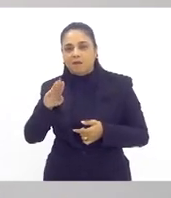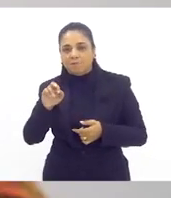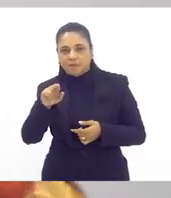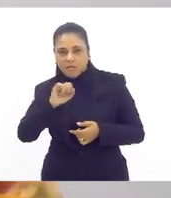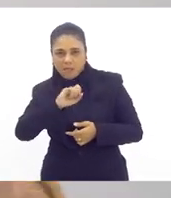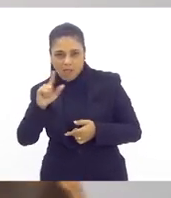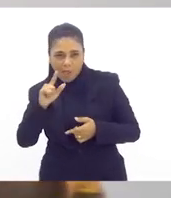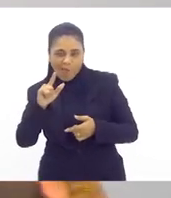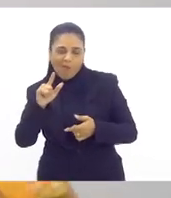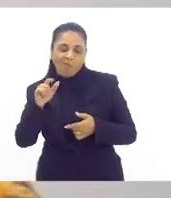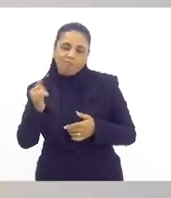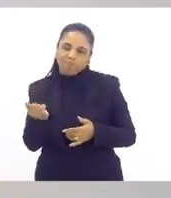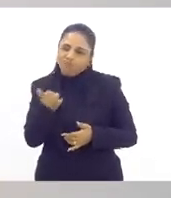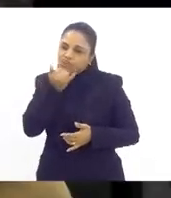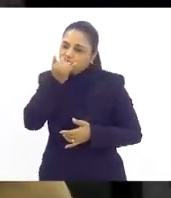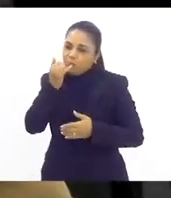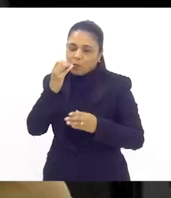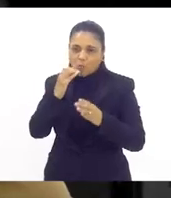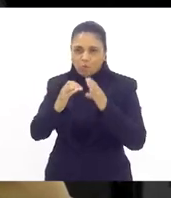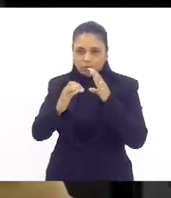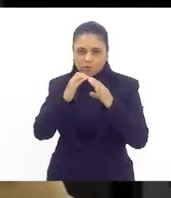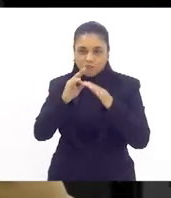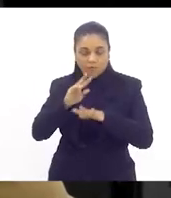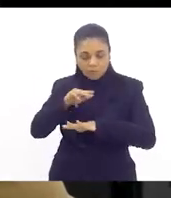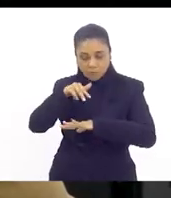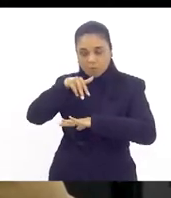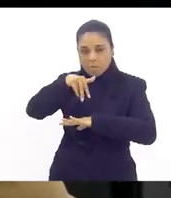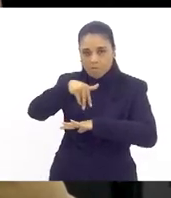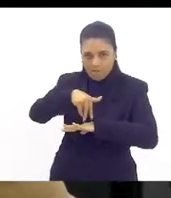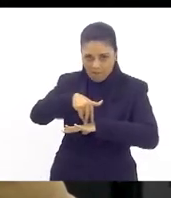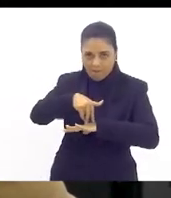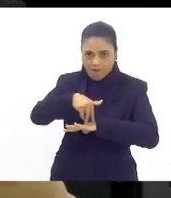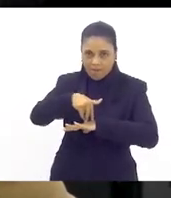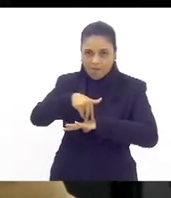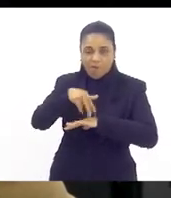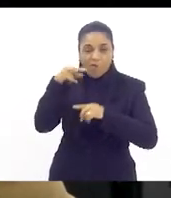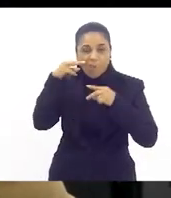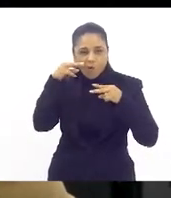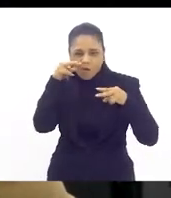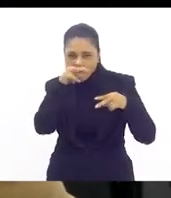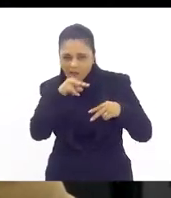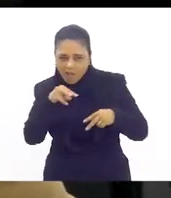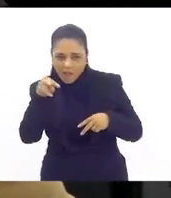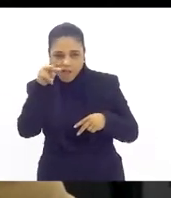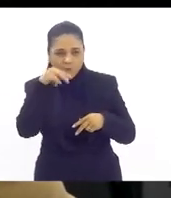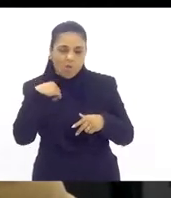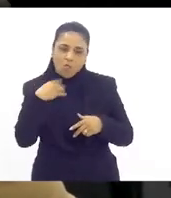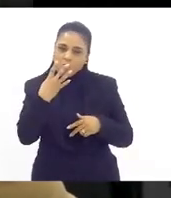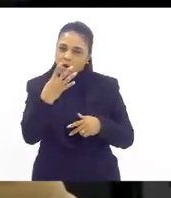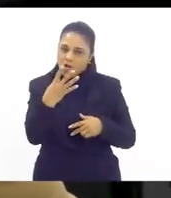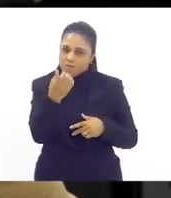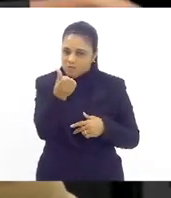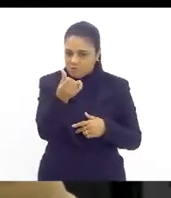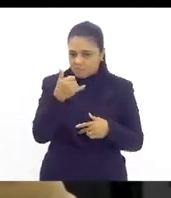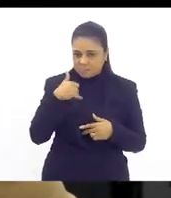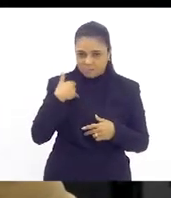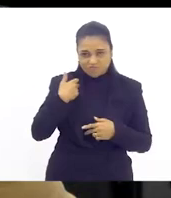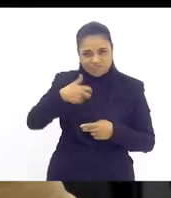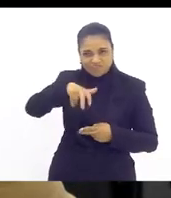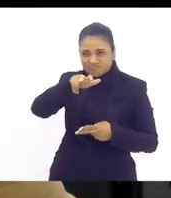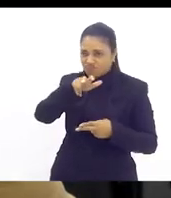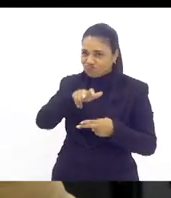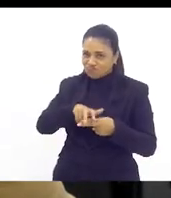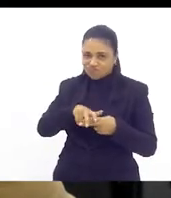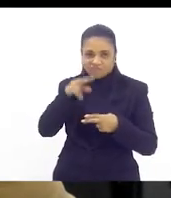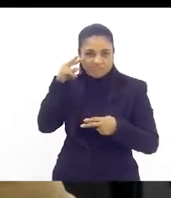vai me perdoar um pouquinho e eu vou ficar em pé para olhar para todo mundo porque nos meus 46 anos já não consigo sentar daqui já